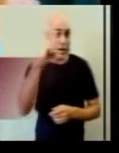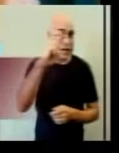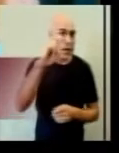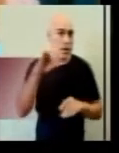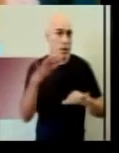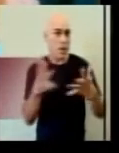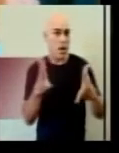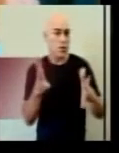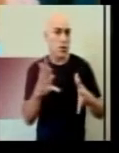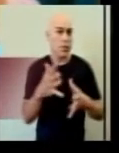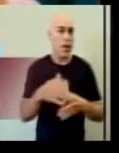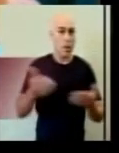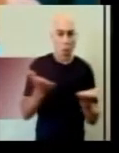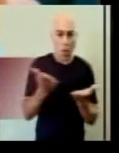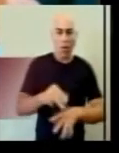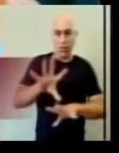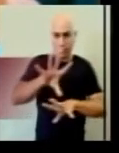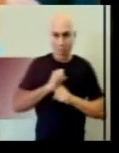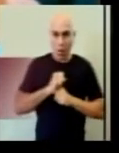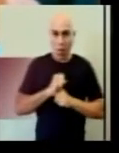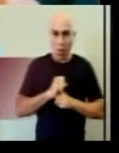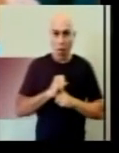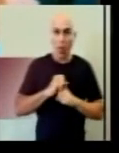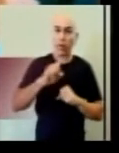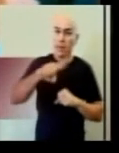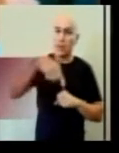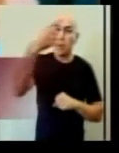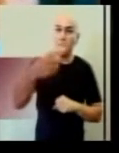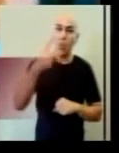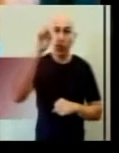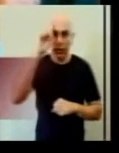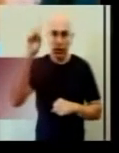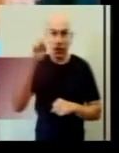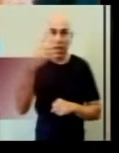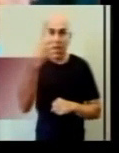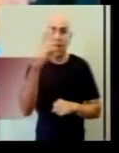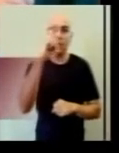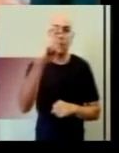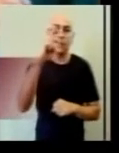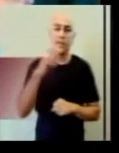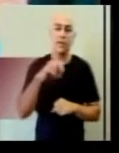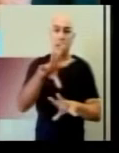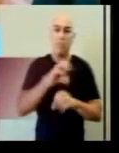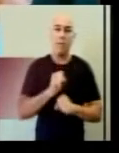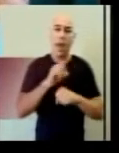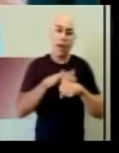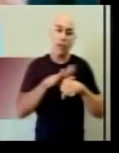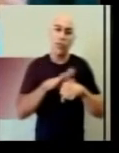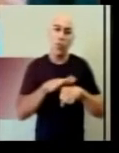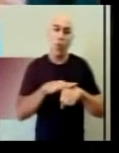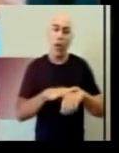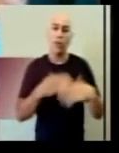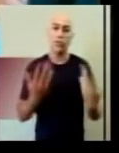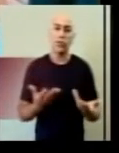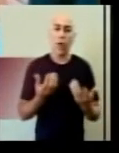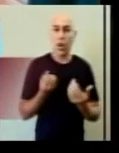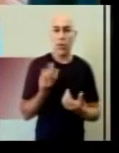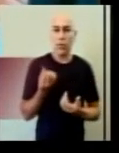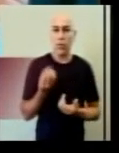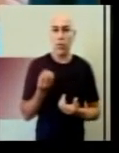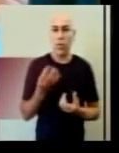ele foi diagnosticado, tá? Então, por isso que até agora a gente mantém um número elevado